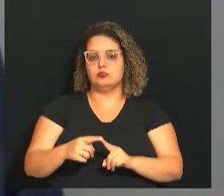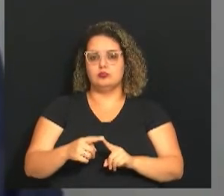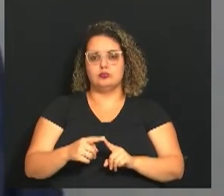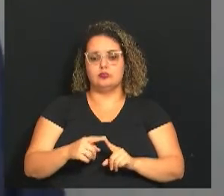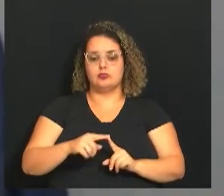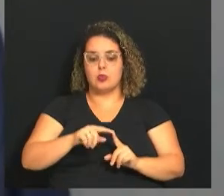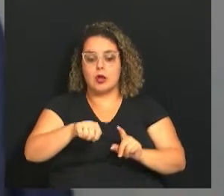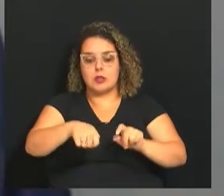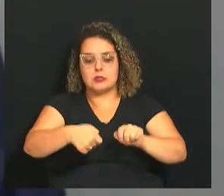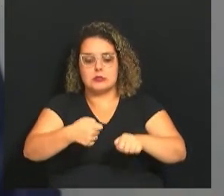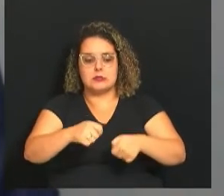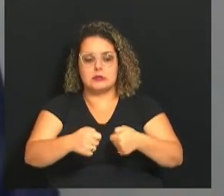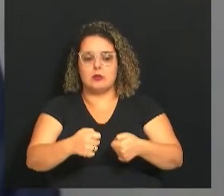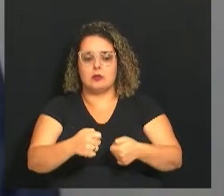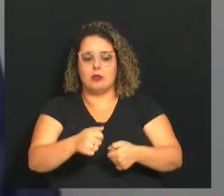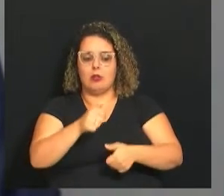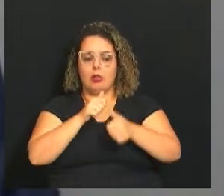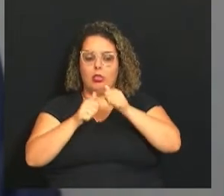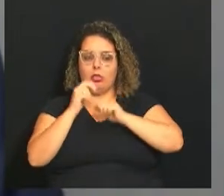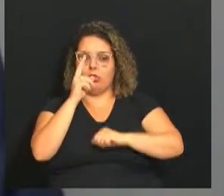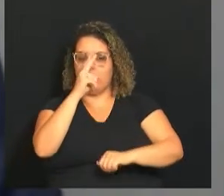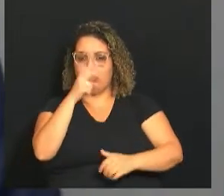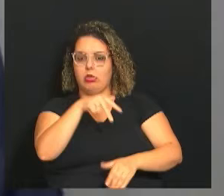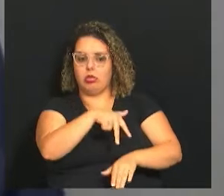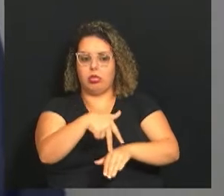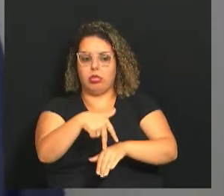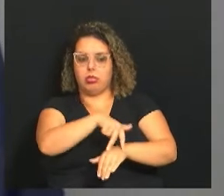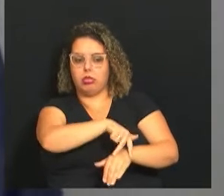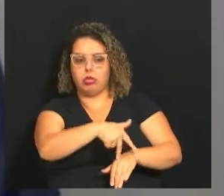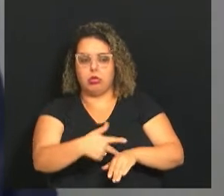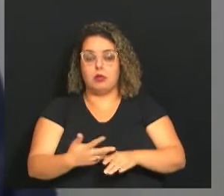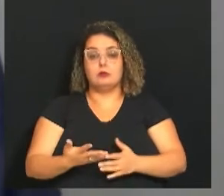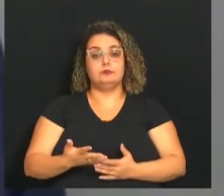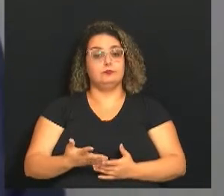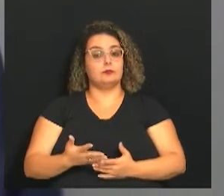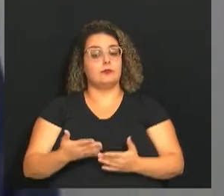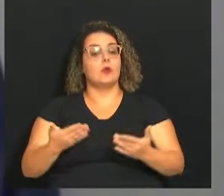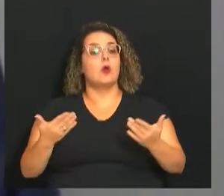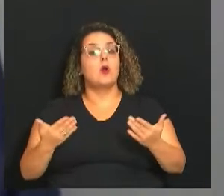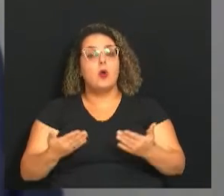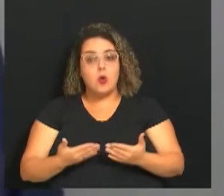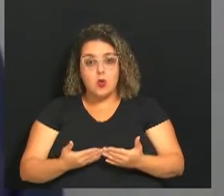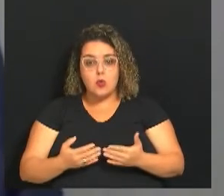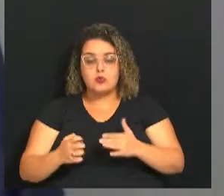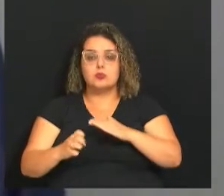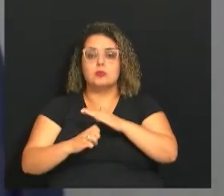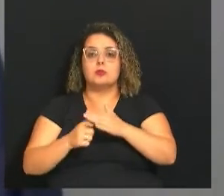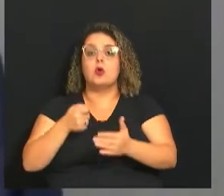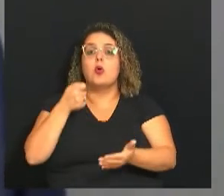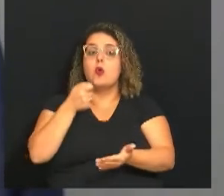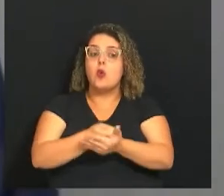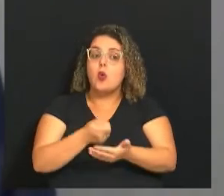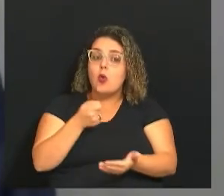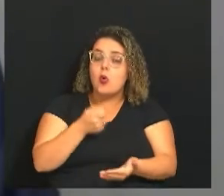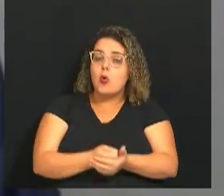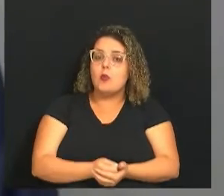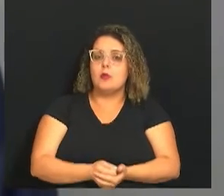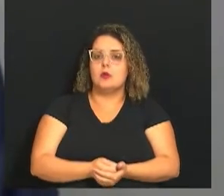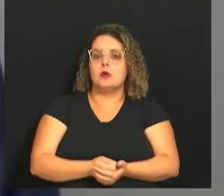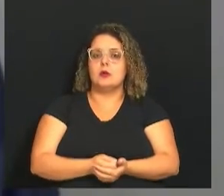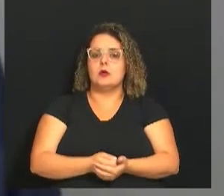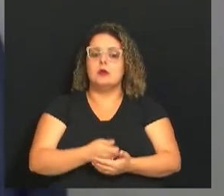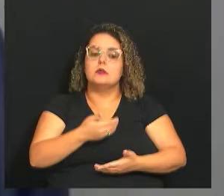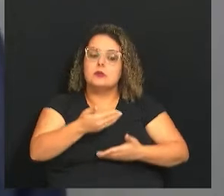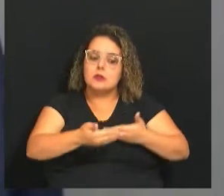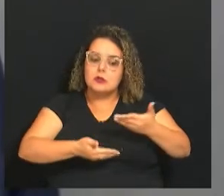na CLT, sem qualquer espécie de apoio. E hoje não, a empresa tem essa obrigação de tentar trabalhar com esse